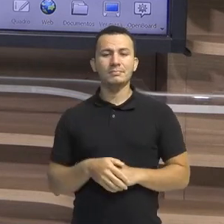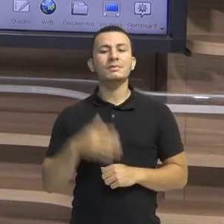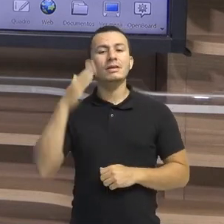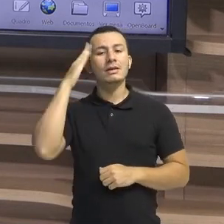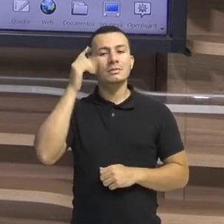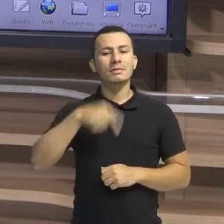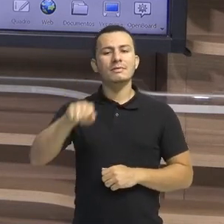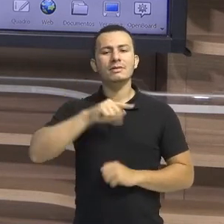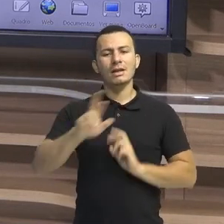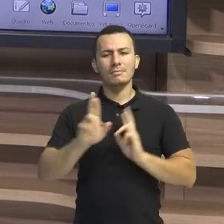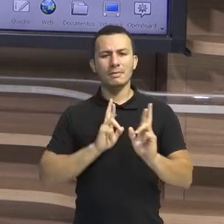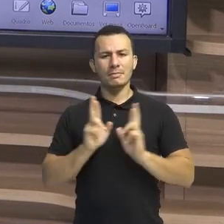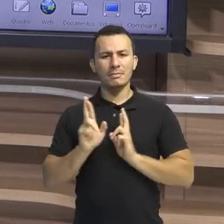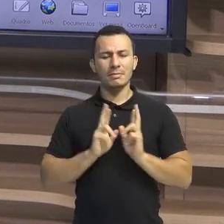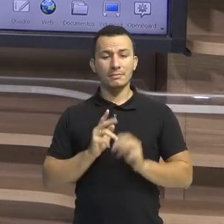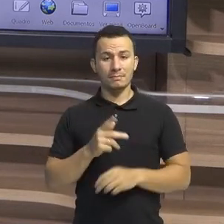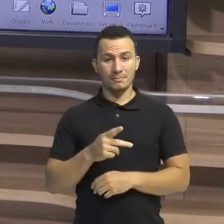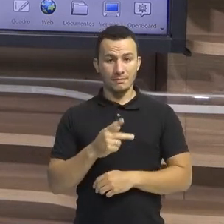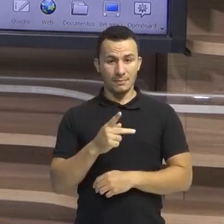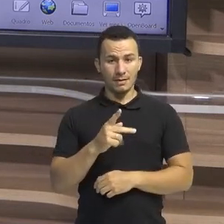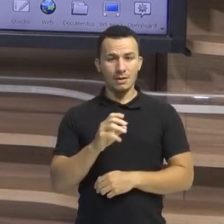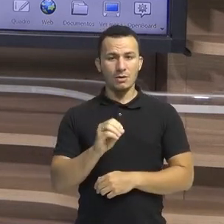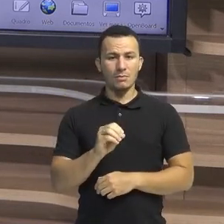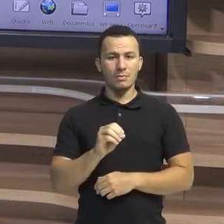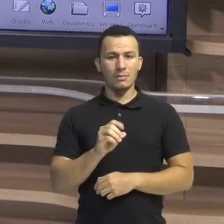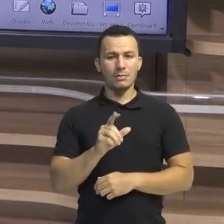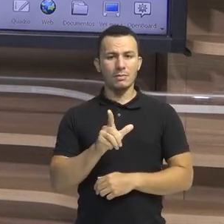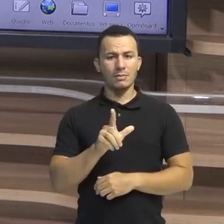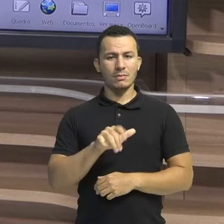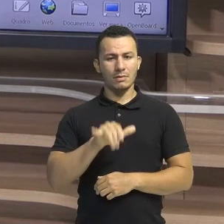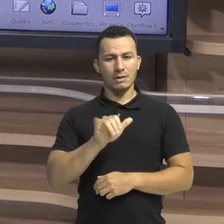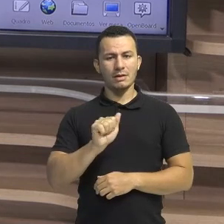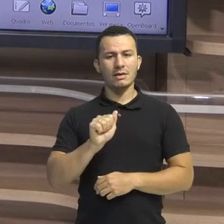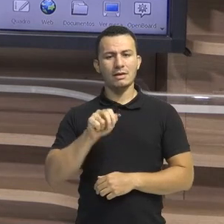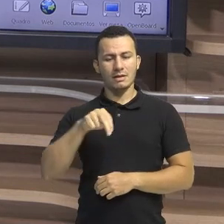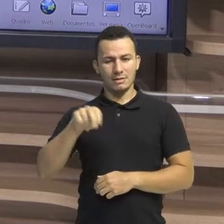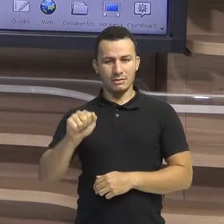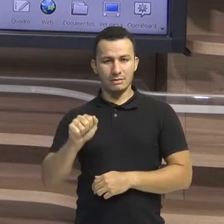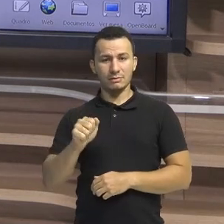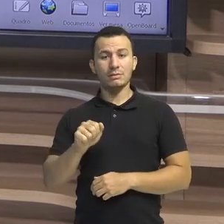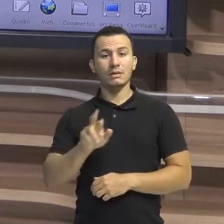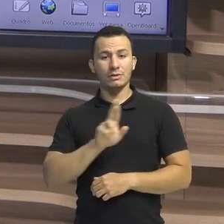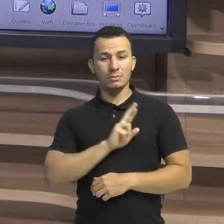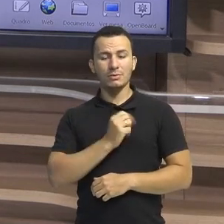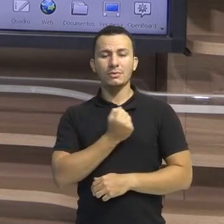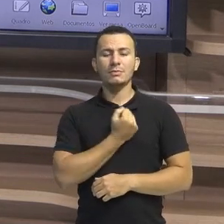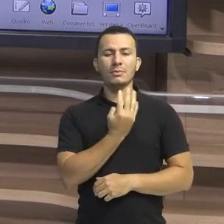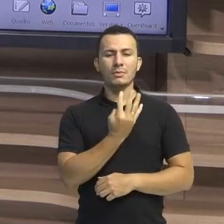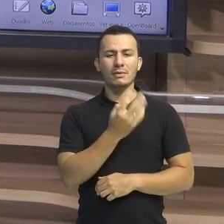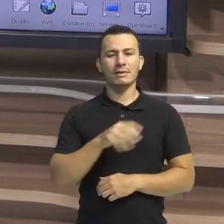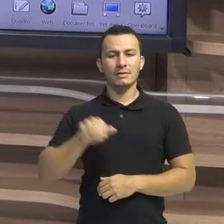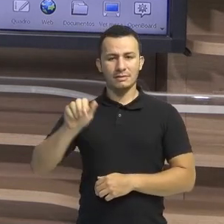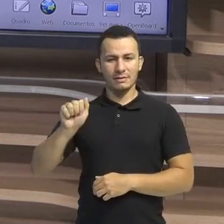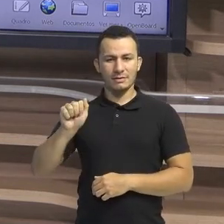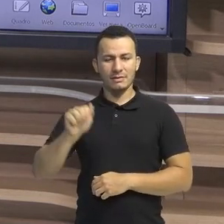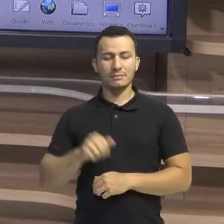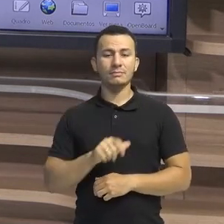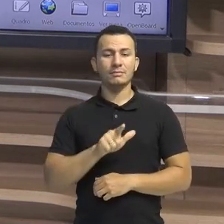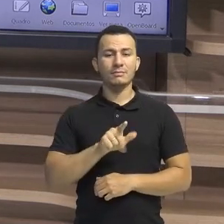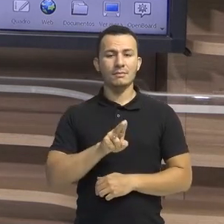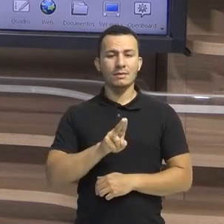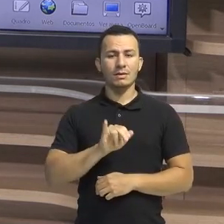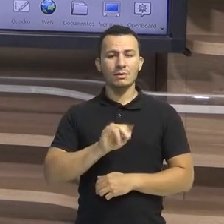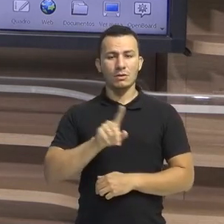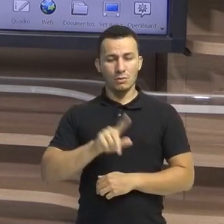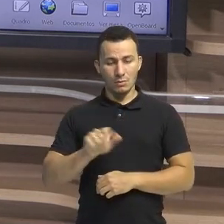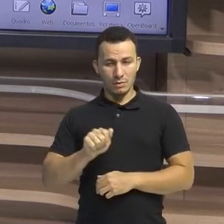respostas de vocês. A Poliana está dizendo que a questão 4 é a letra A. A Luísa, questão 4, letra